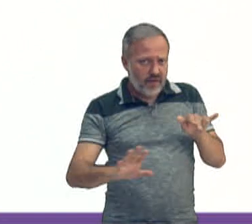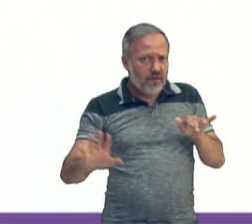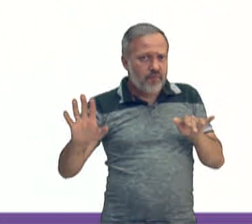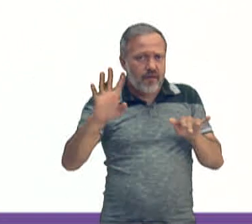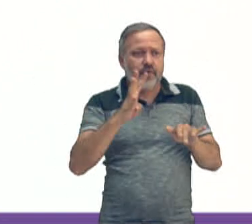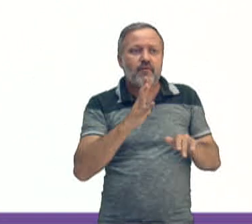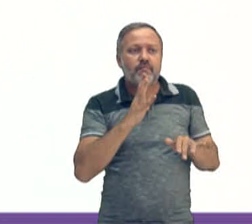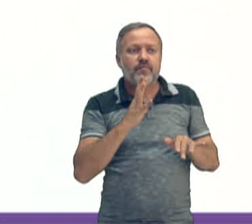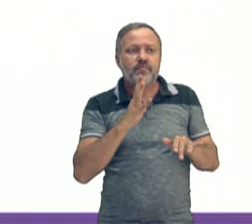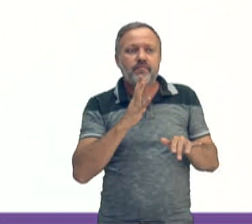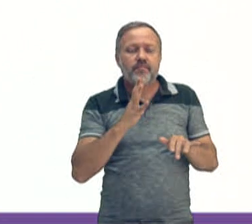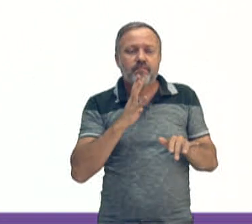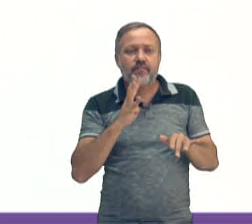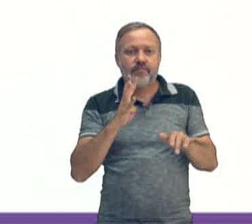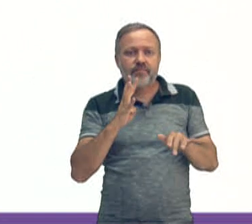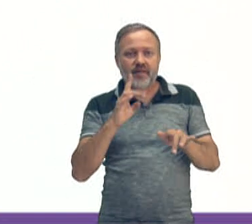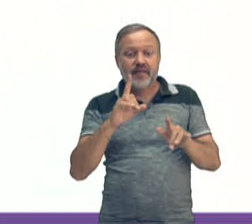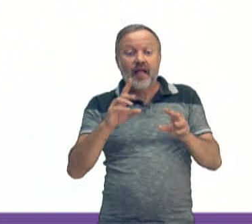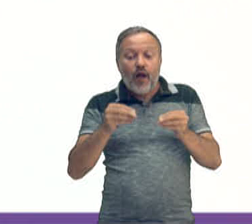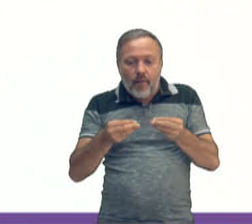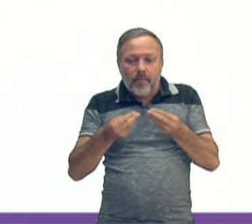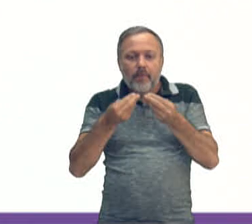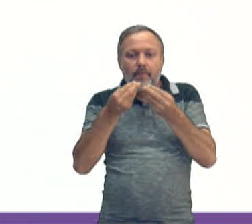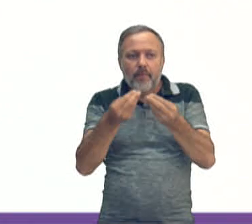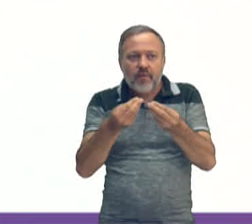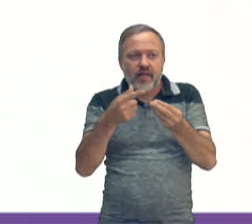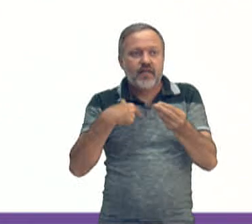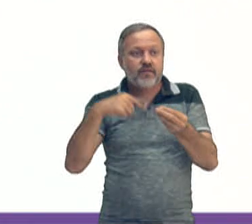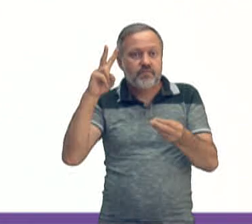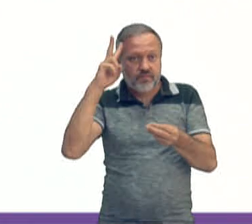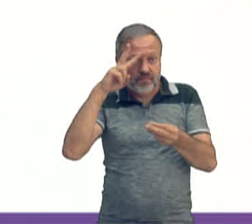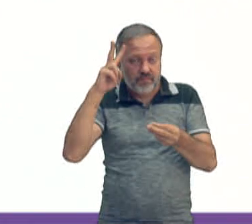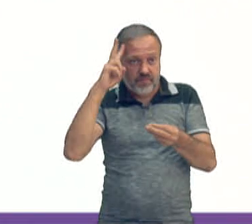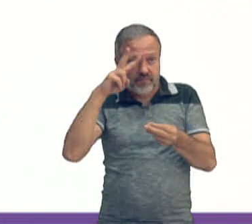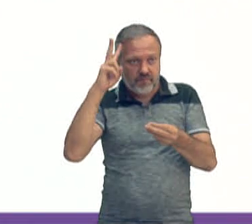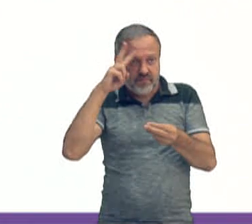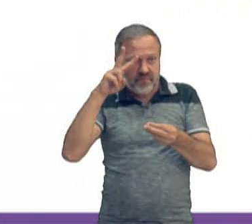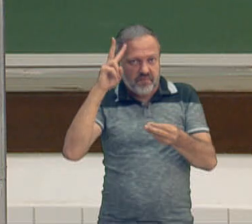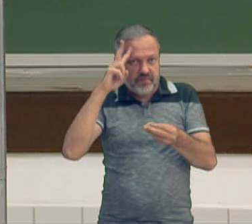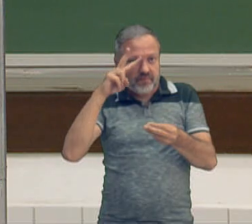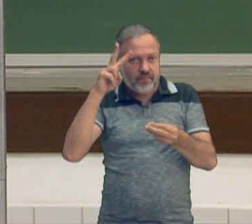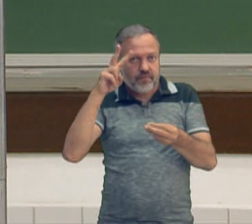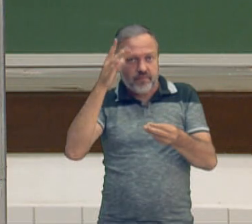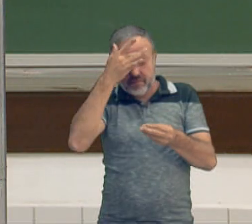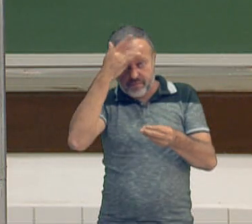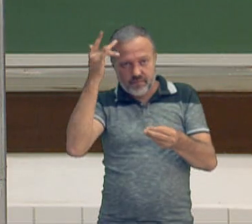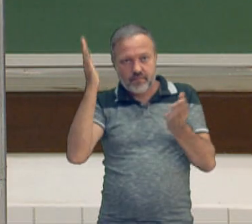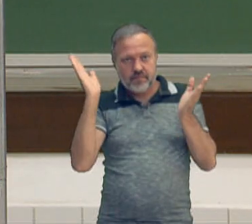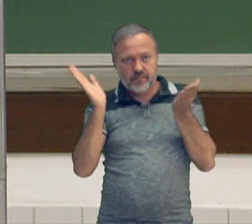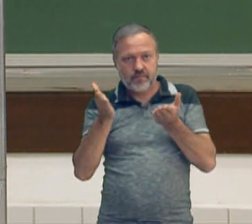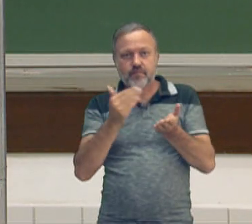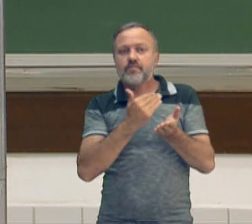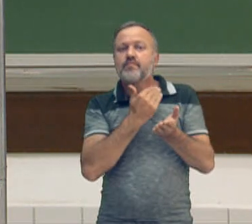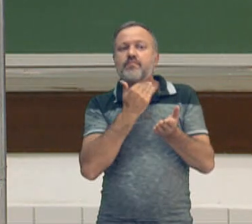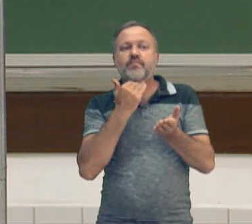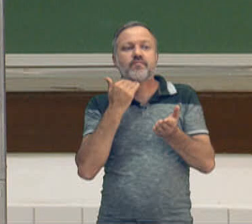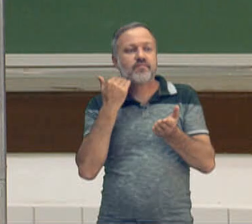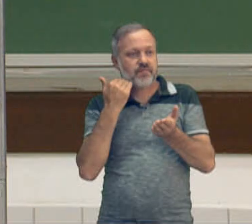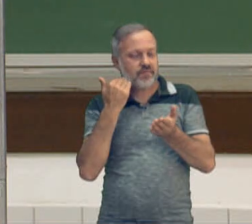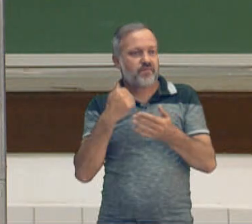é uma homenagem às pessoas mortas. Tem a finalidade de trazer à vida aqueles que morreram. Claro,